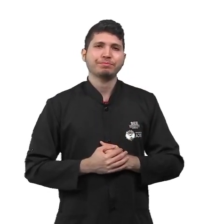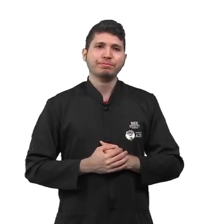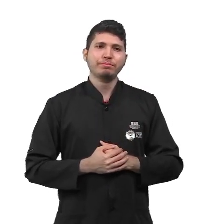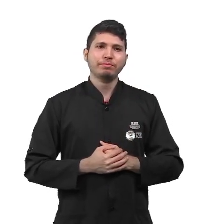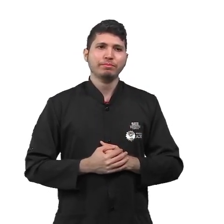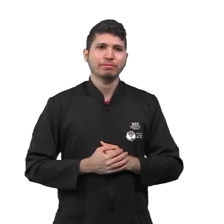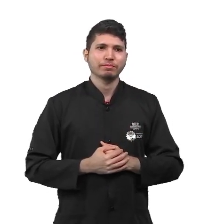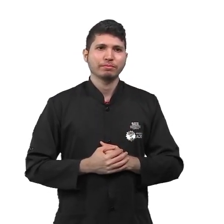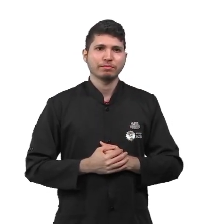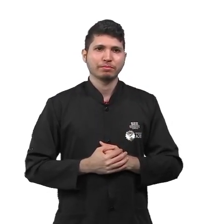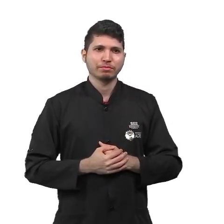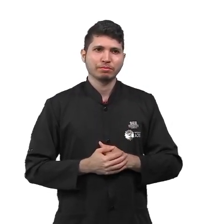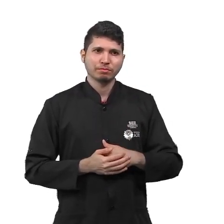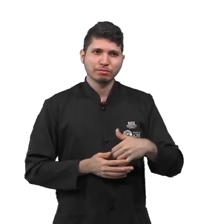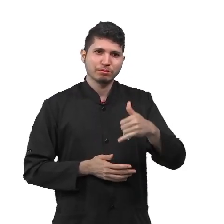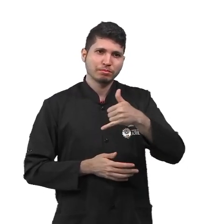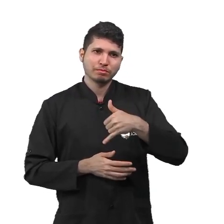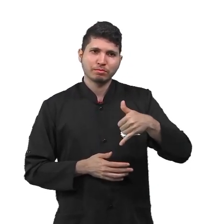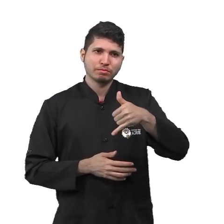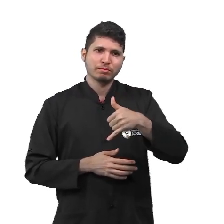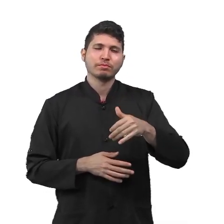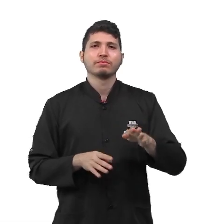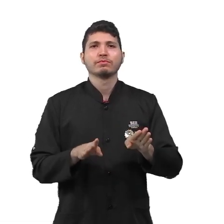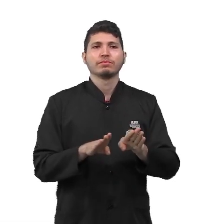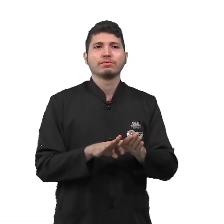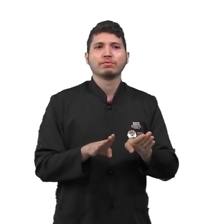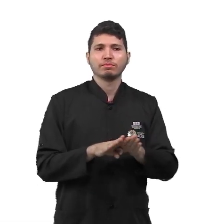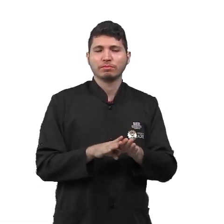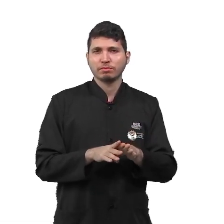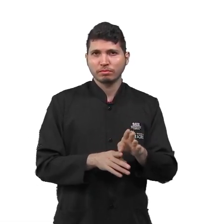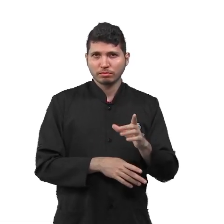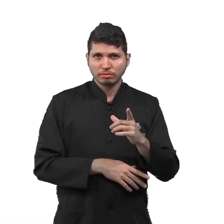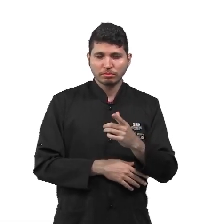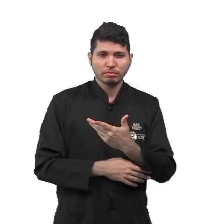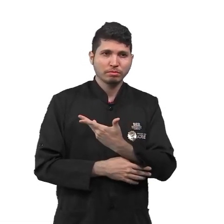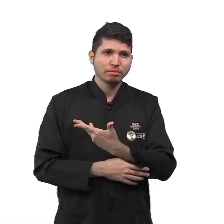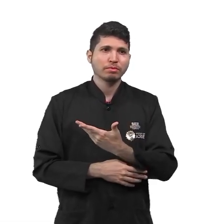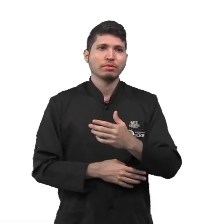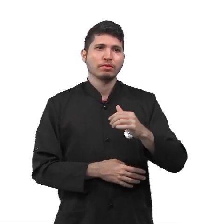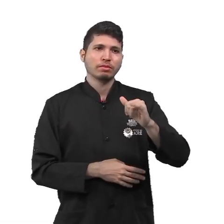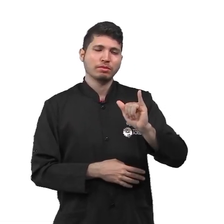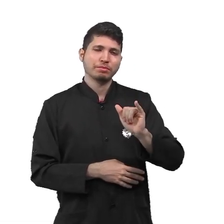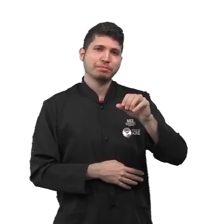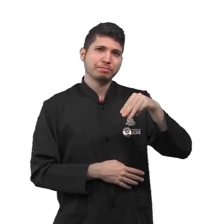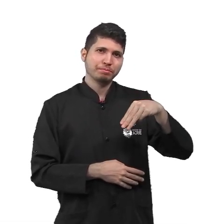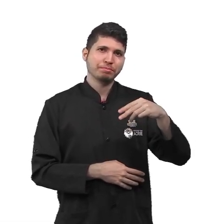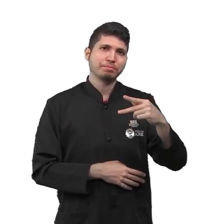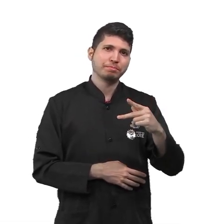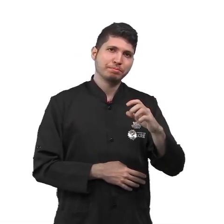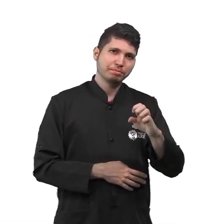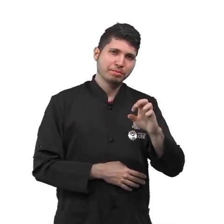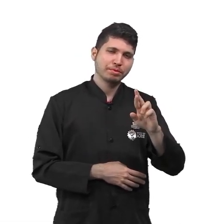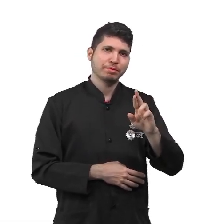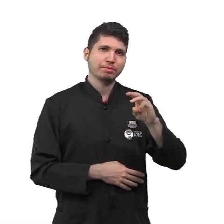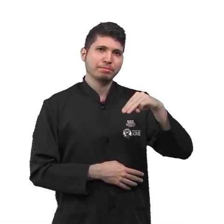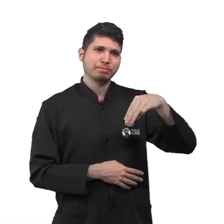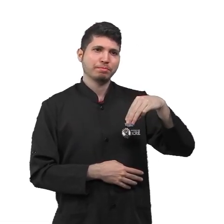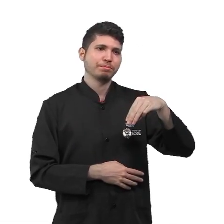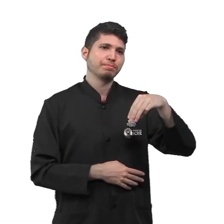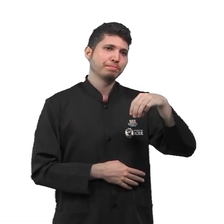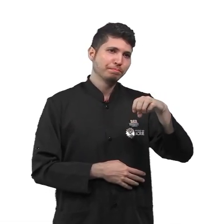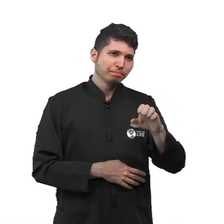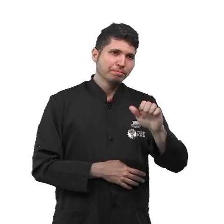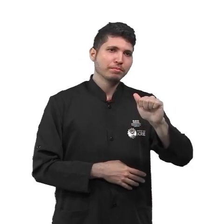a impermeabilização, por exemplo, das folhas, né? Nas ceras dos animais, ali das abelhas, dentro dos favos,